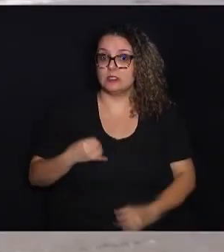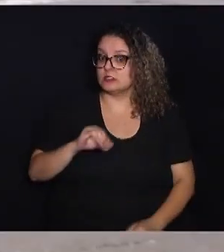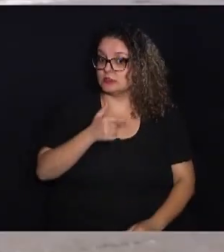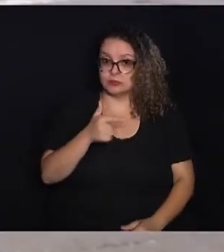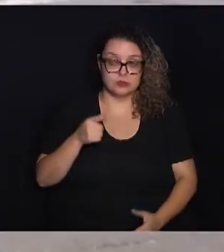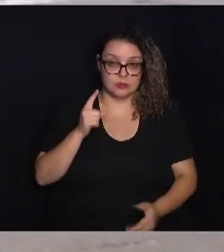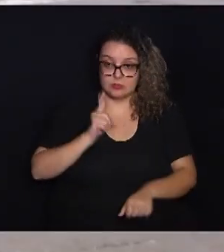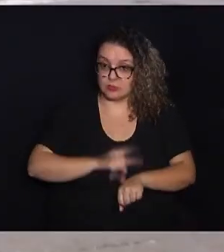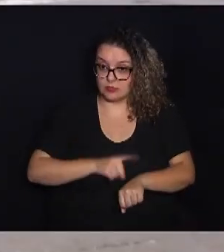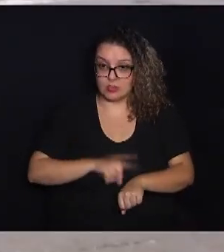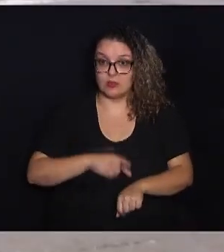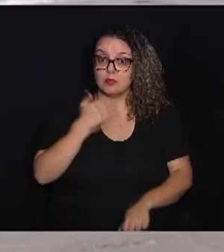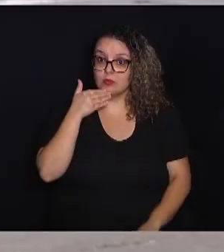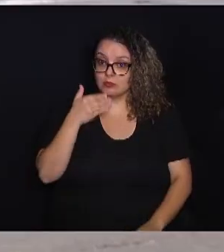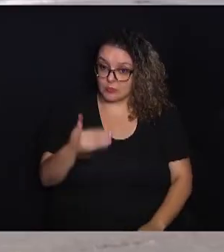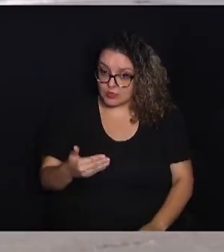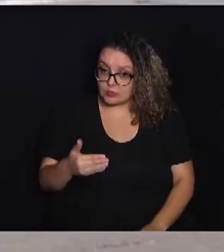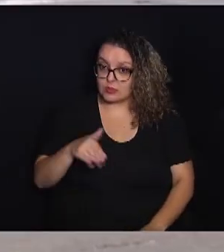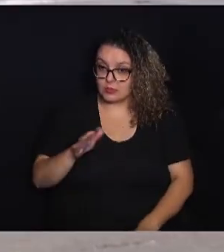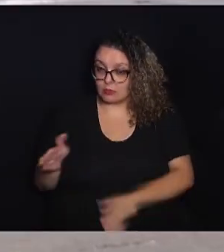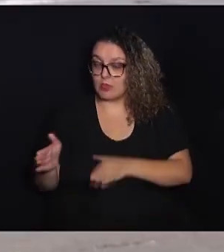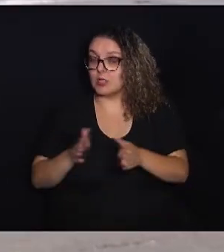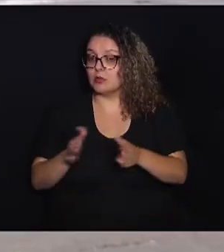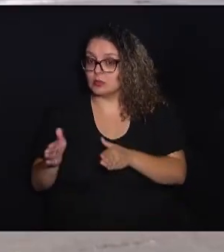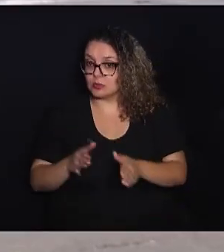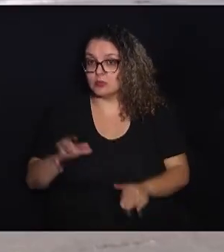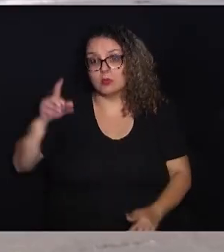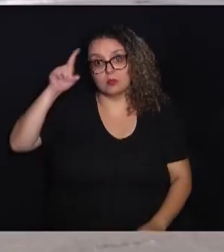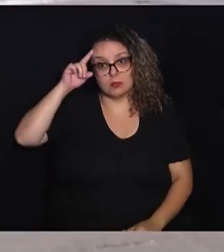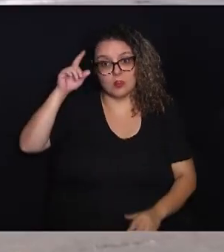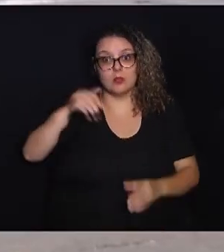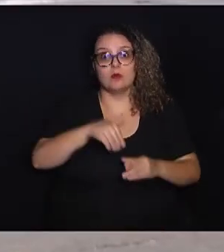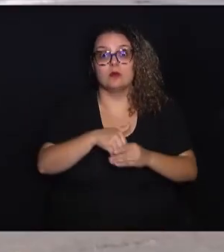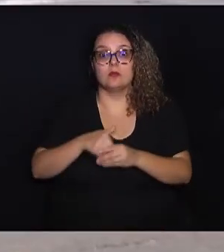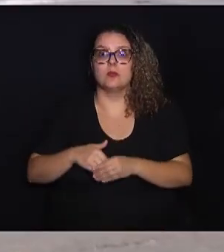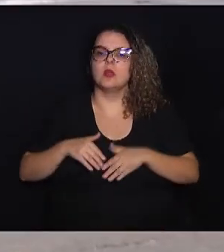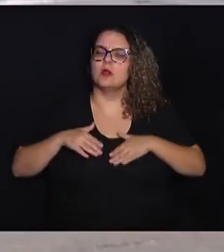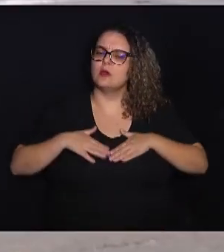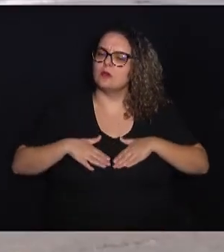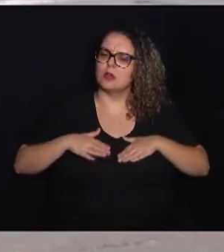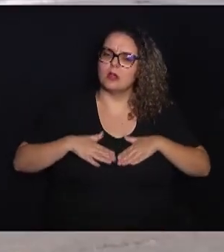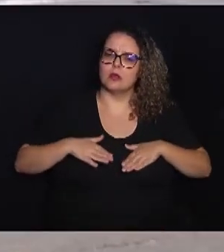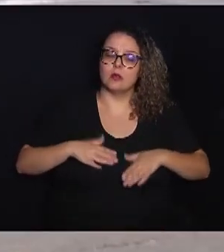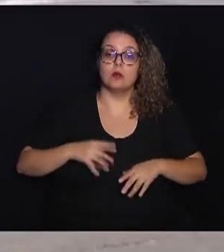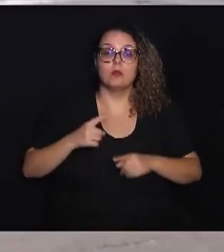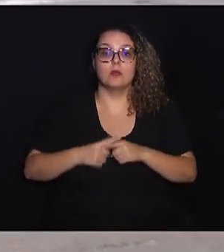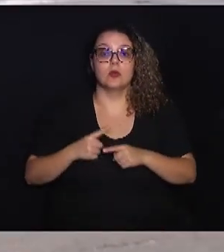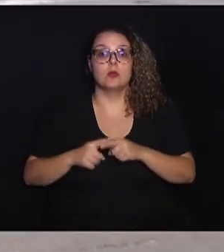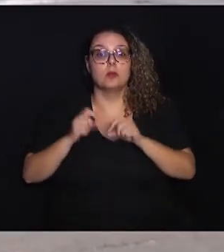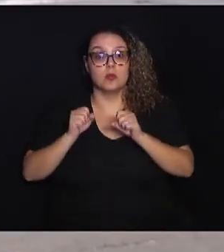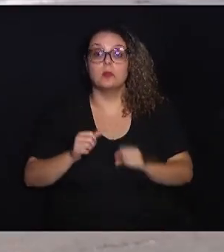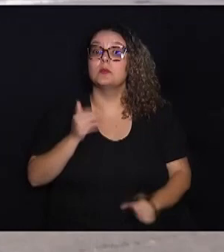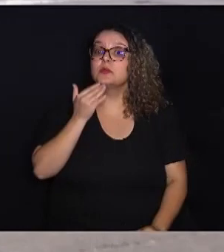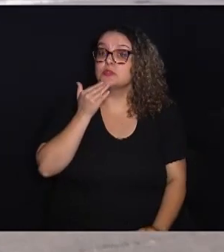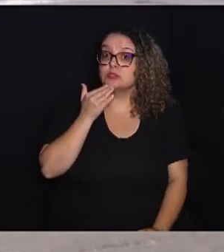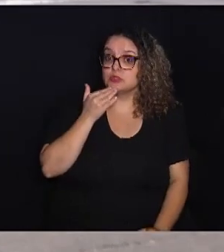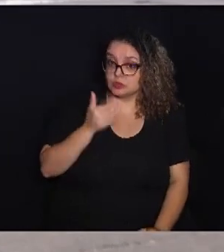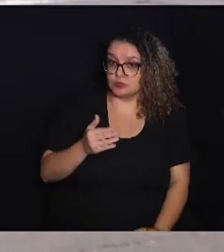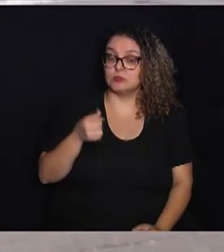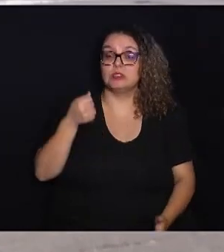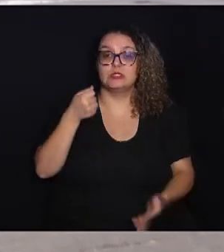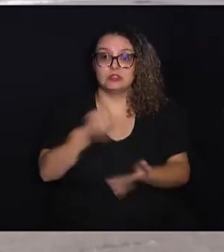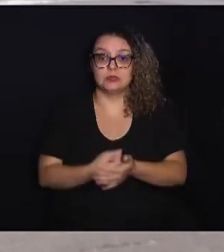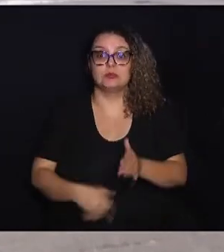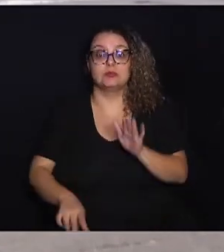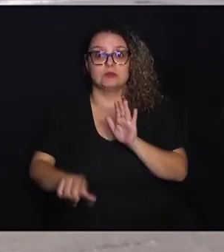você fazer o pedido de mais acessibilidade para o dia da votação, fique tranquilo, pois ele poderá ser solicitado e garantido por